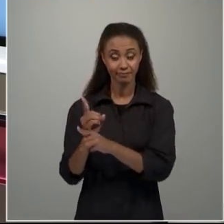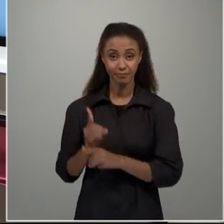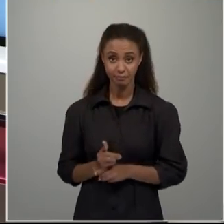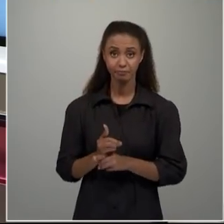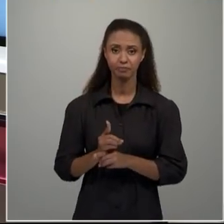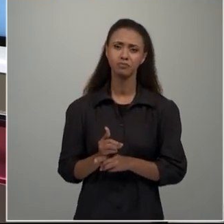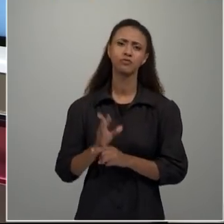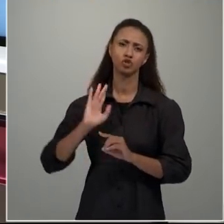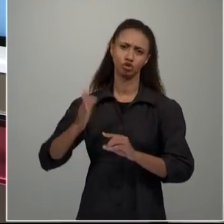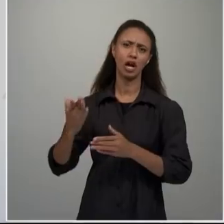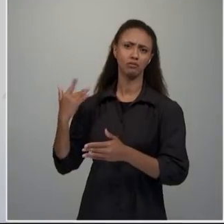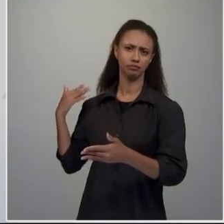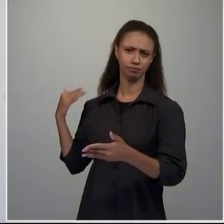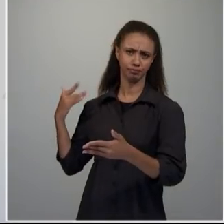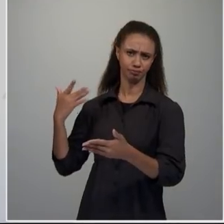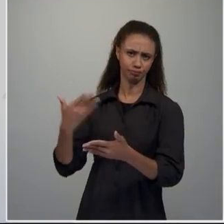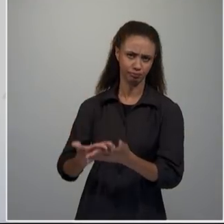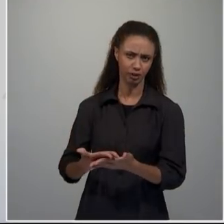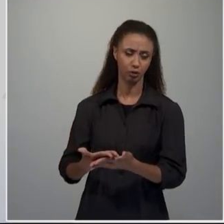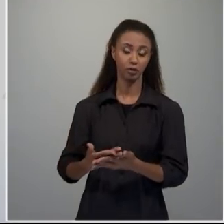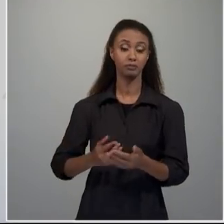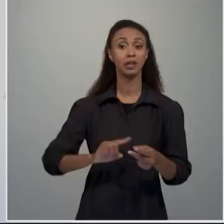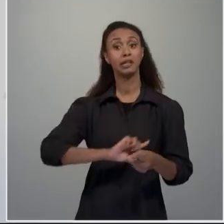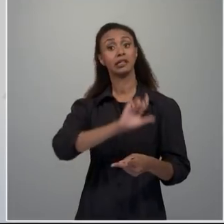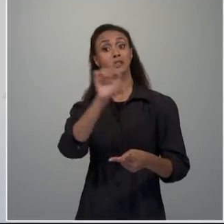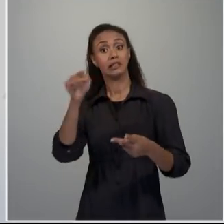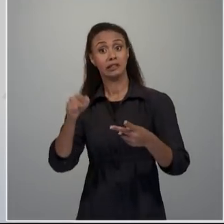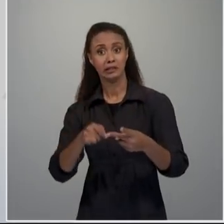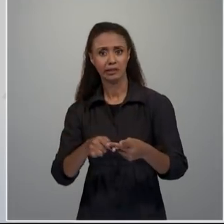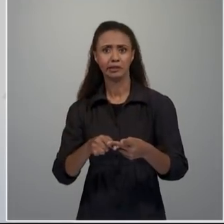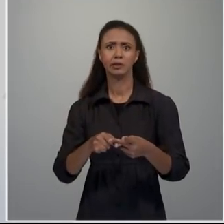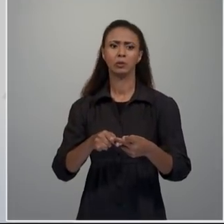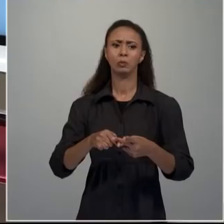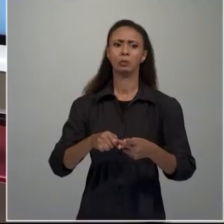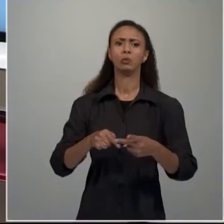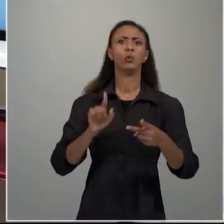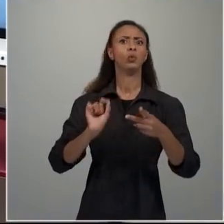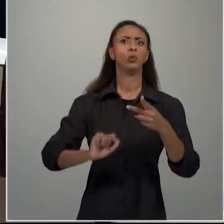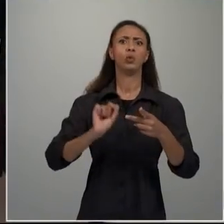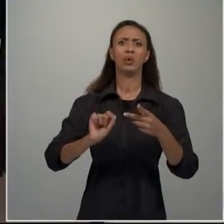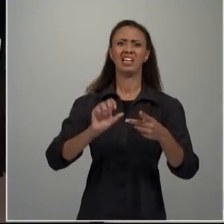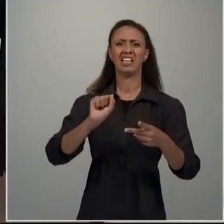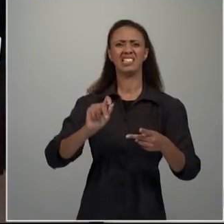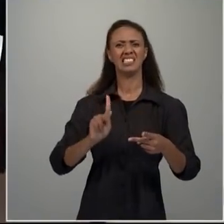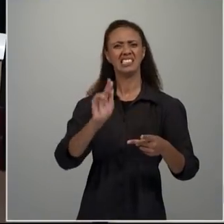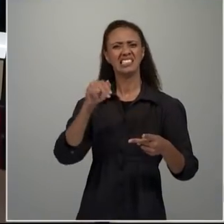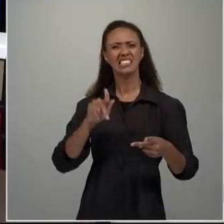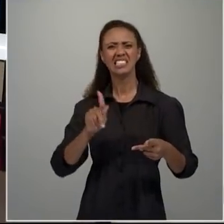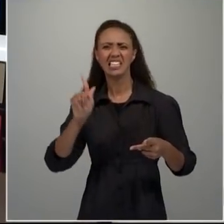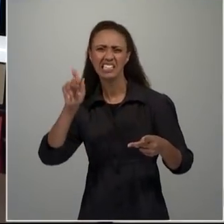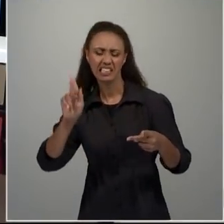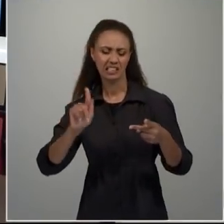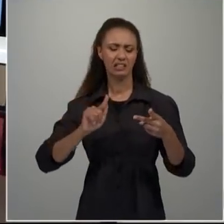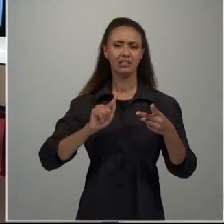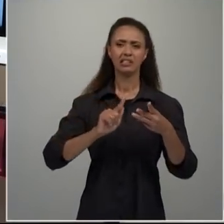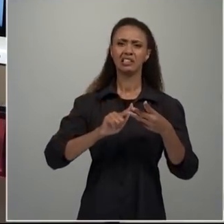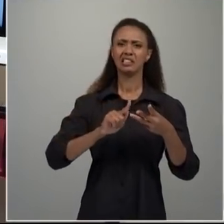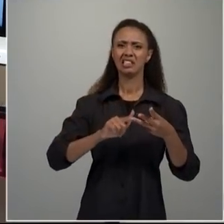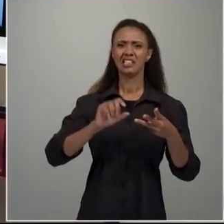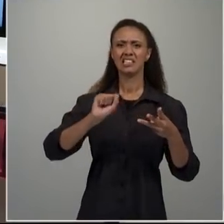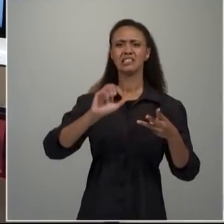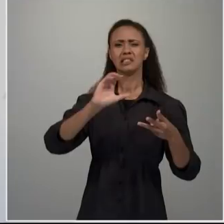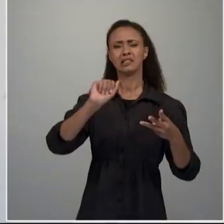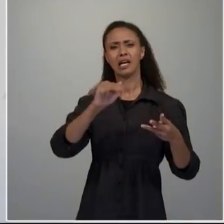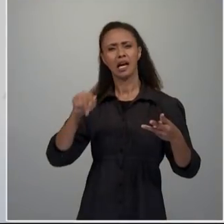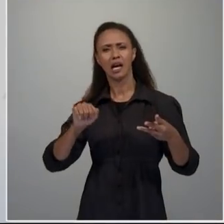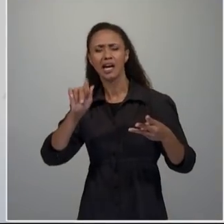trabalhado depois skimming esquecem ou my god será que eu preciso decorar todos esses nomes não eu vou dizer isso